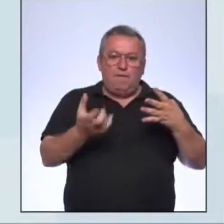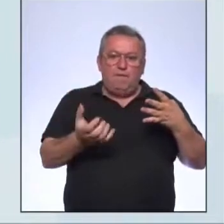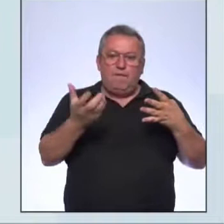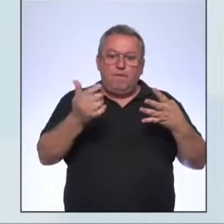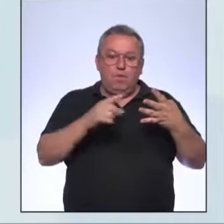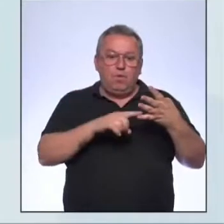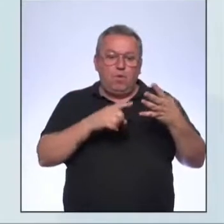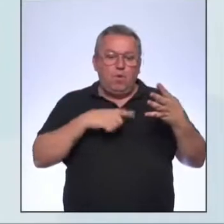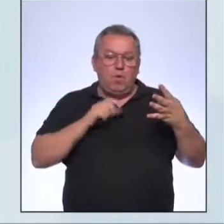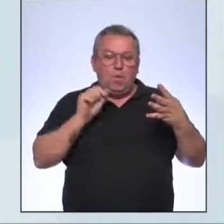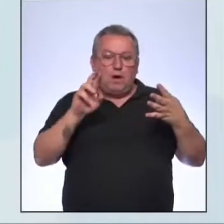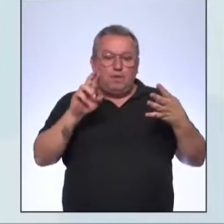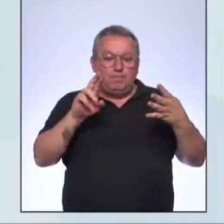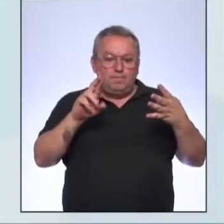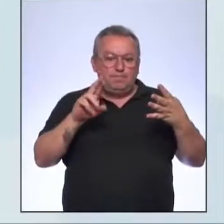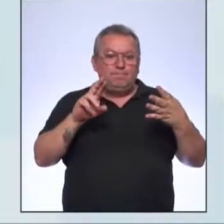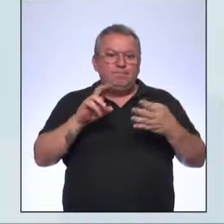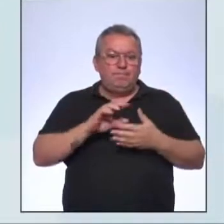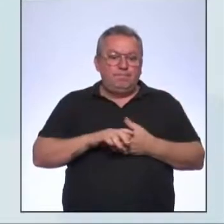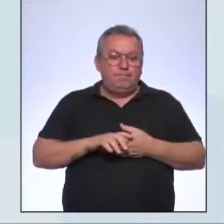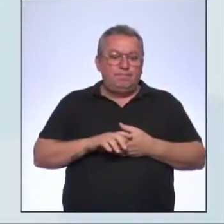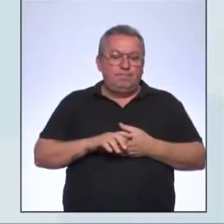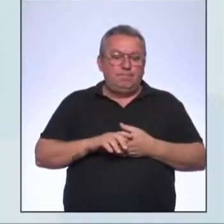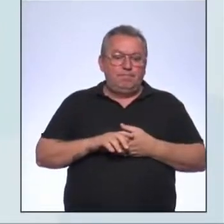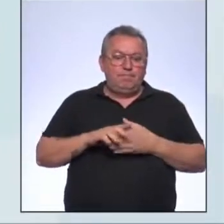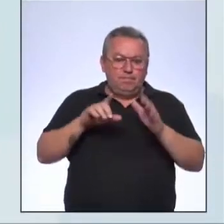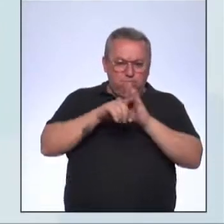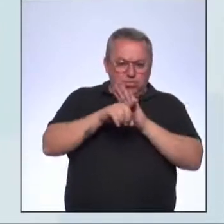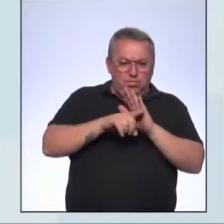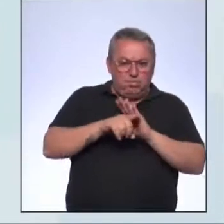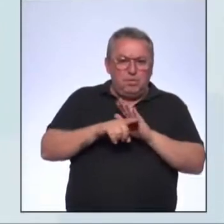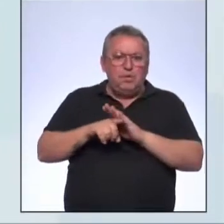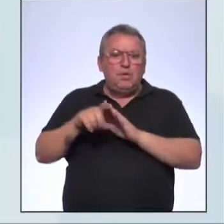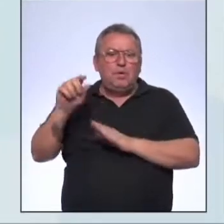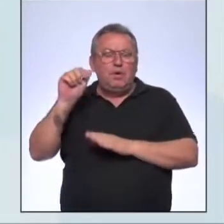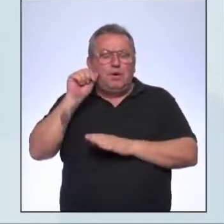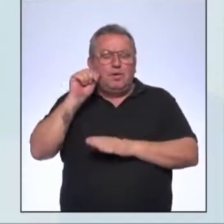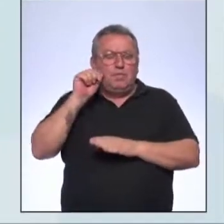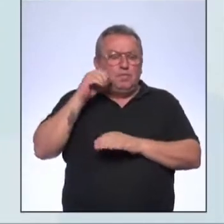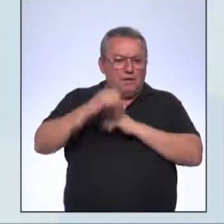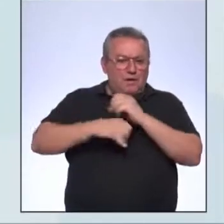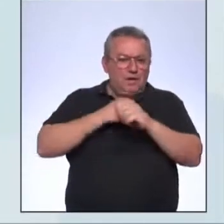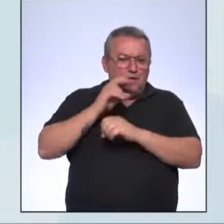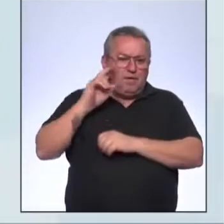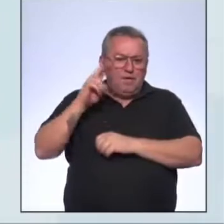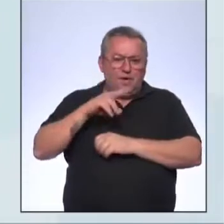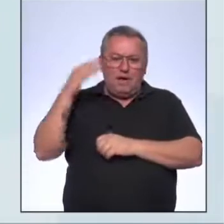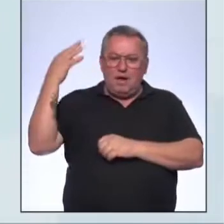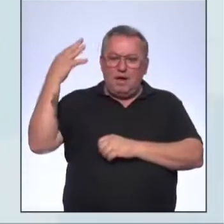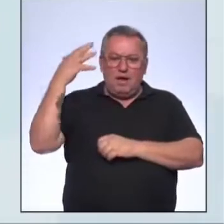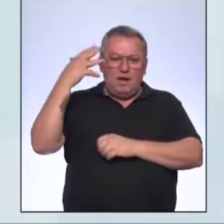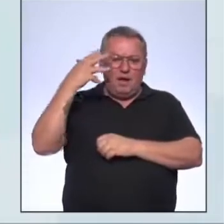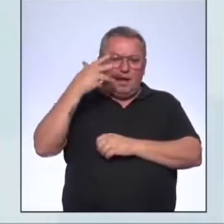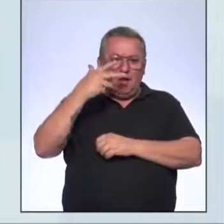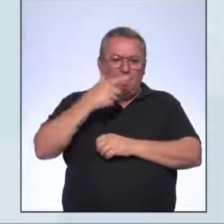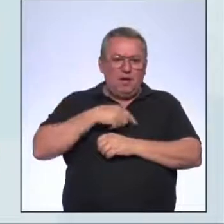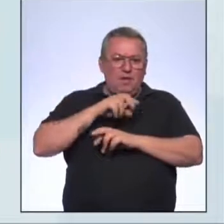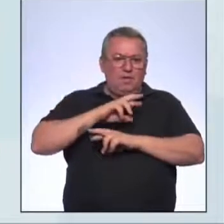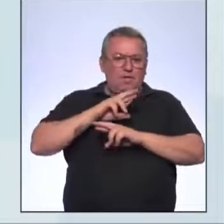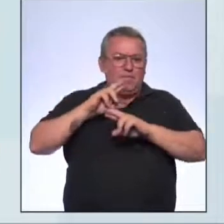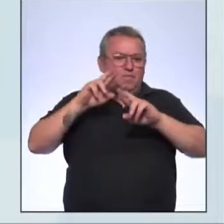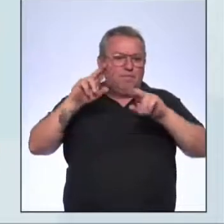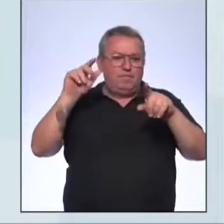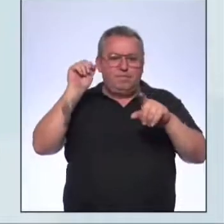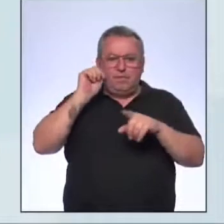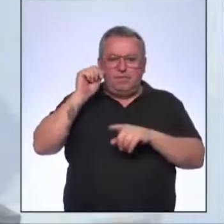terra, fogo e ar. Pessoal, procura na internet, porque é muito bonito. E é muito bonito você ver o contraste das